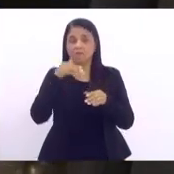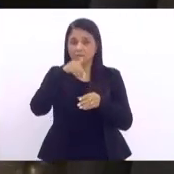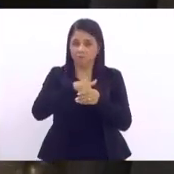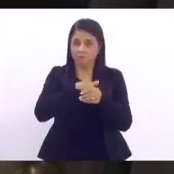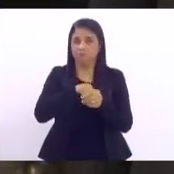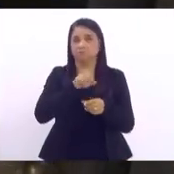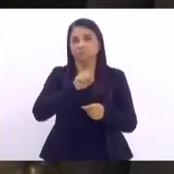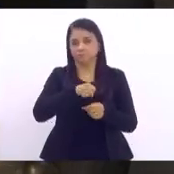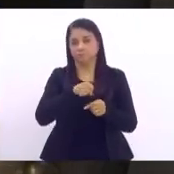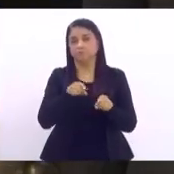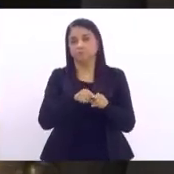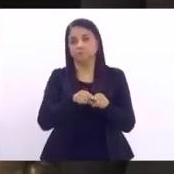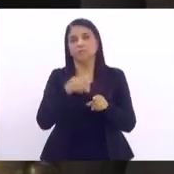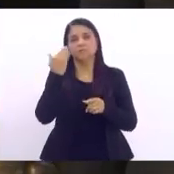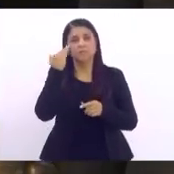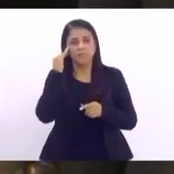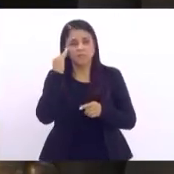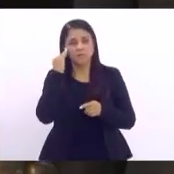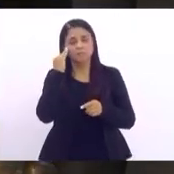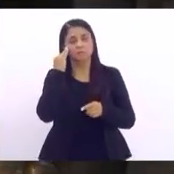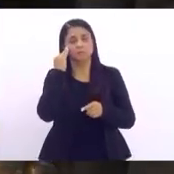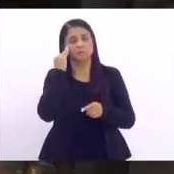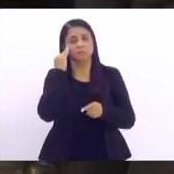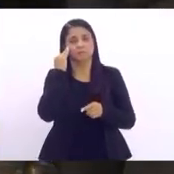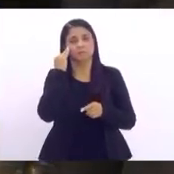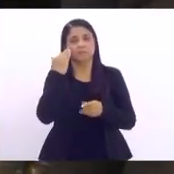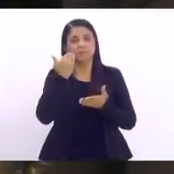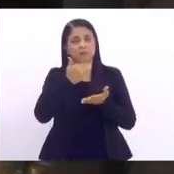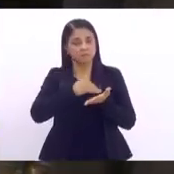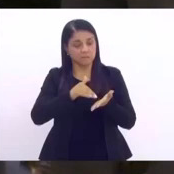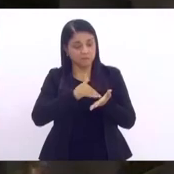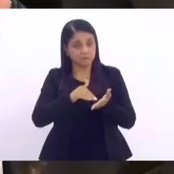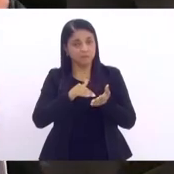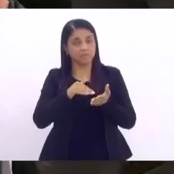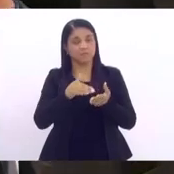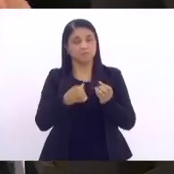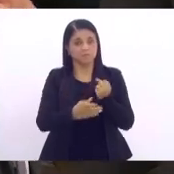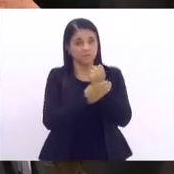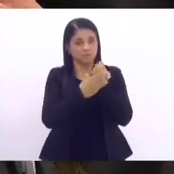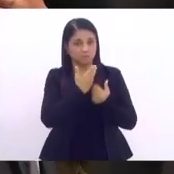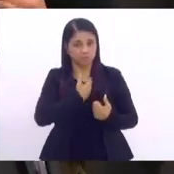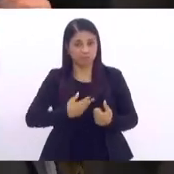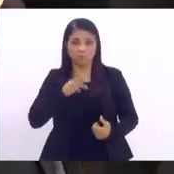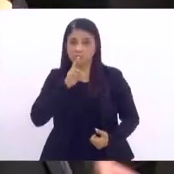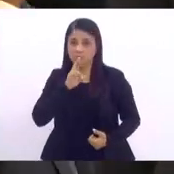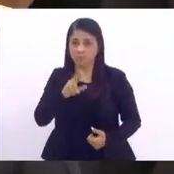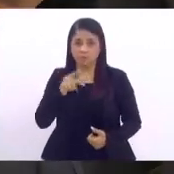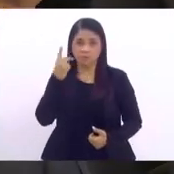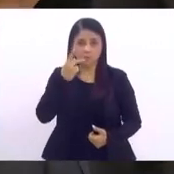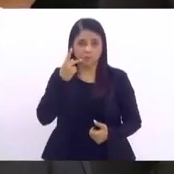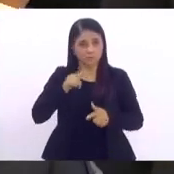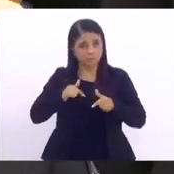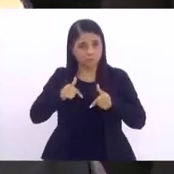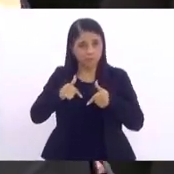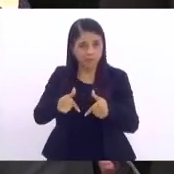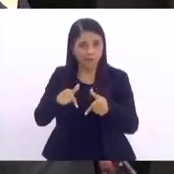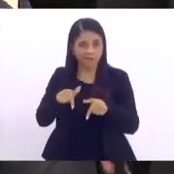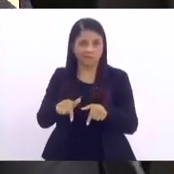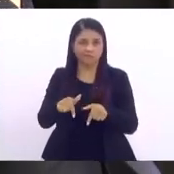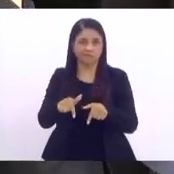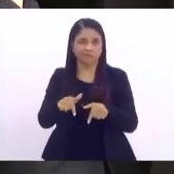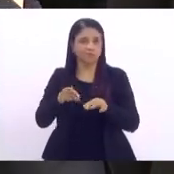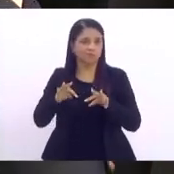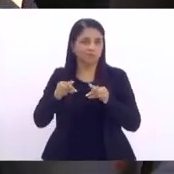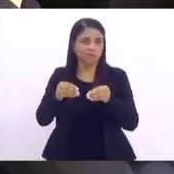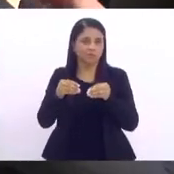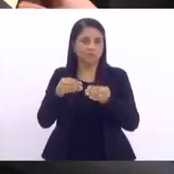essa será a secretaria que responde politicamente pelos atos das todas as secretarias de polícias.